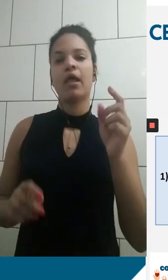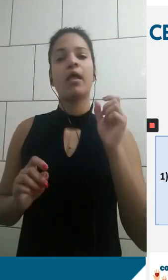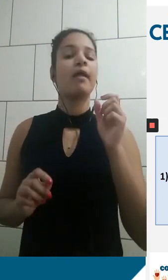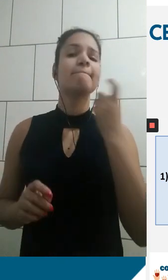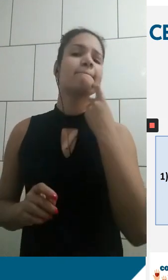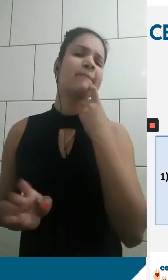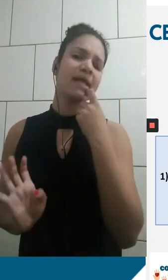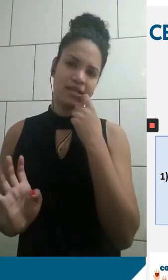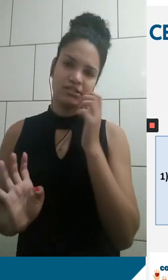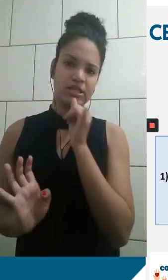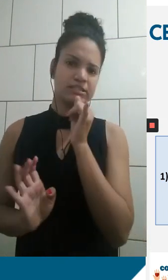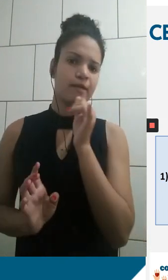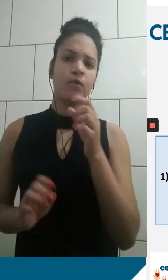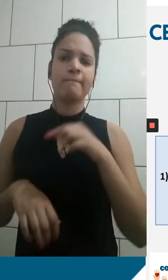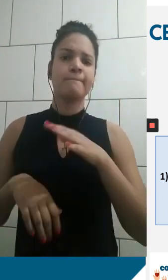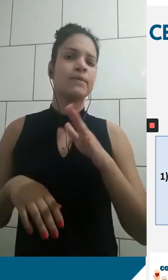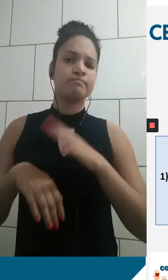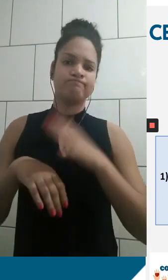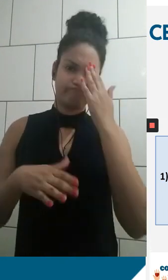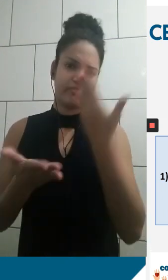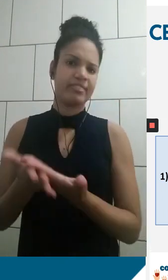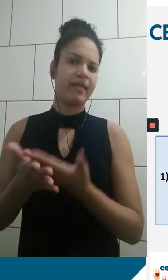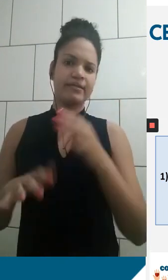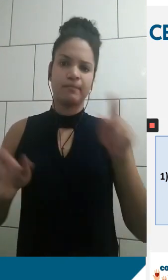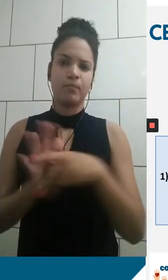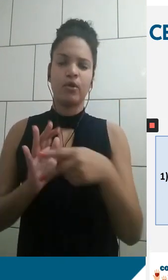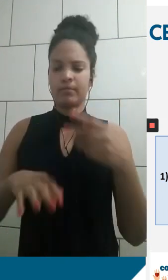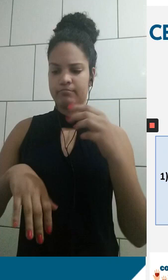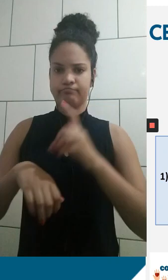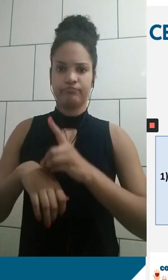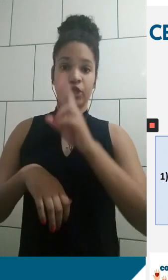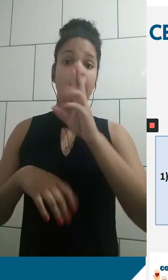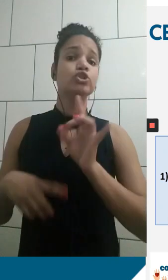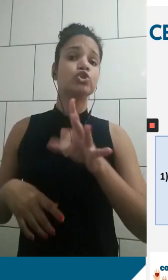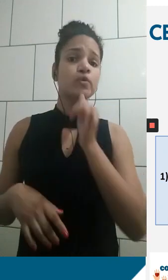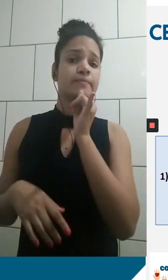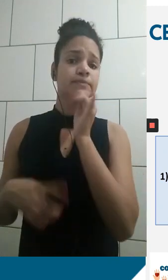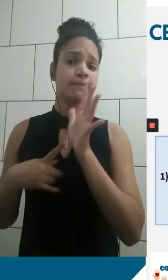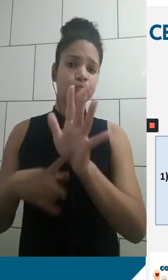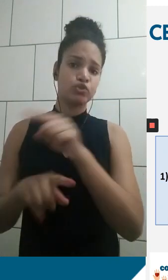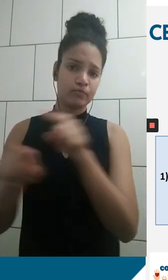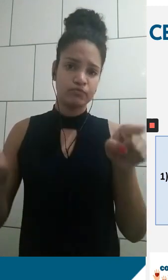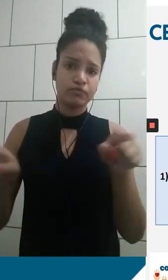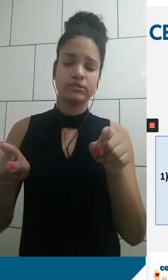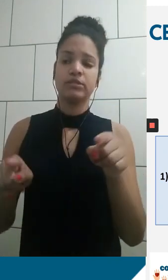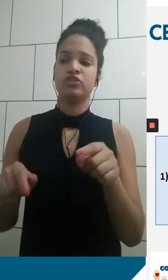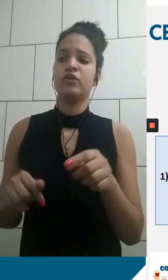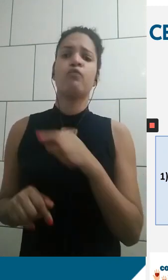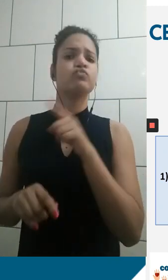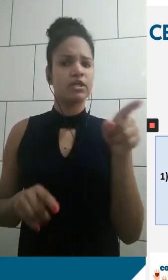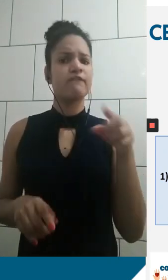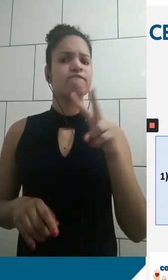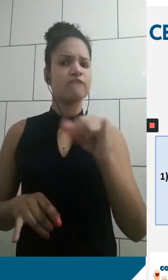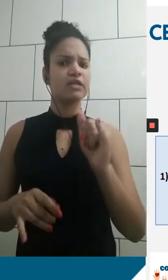essa questão da presença de inibidores. Vocês vão encontrar curvas e gráficos discutindo a função, a ação